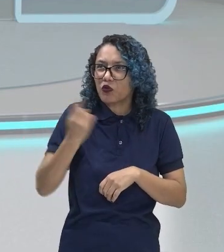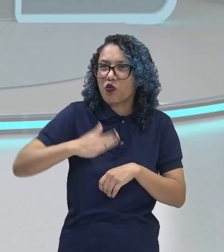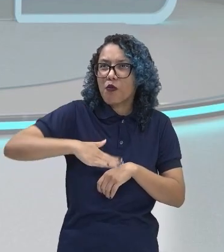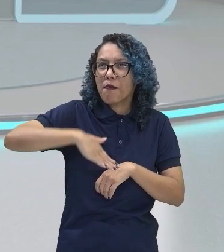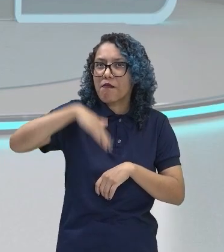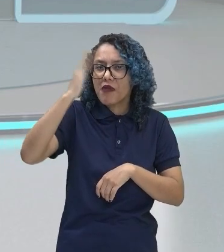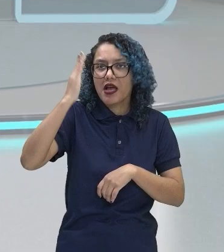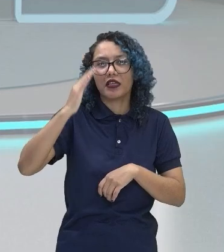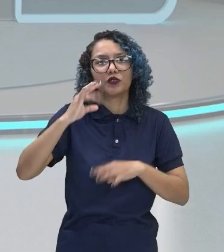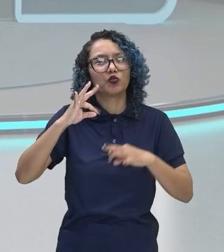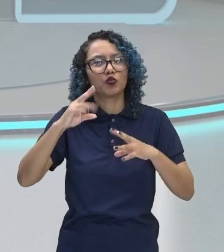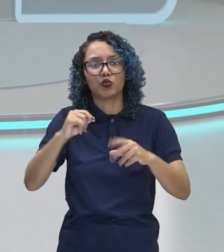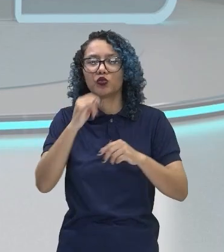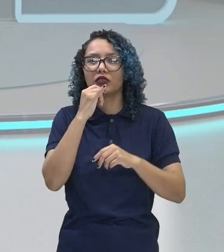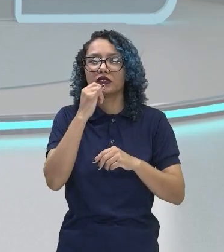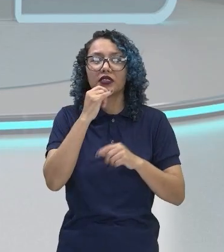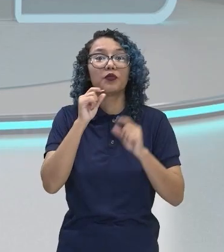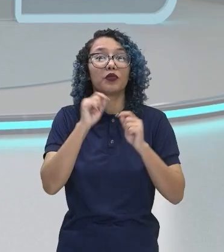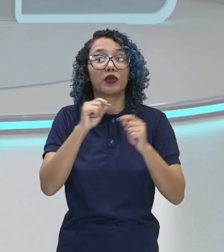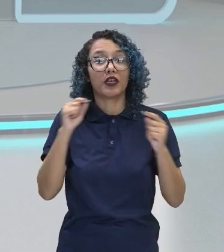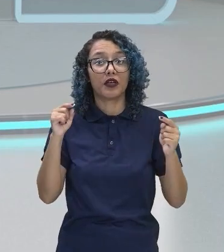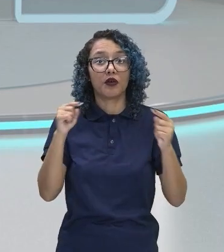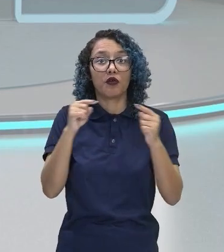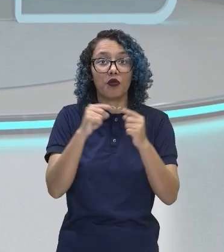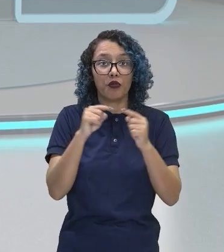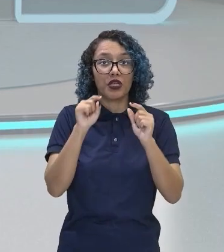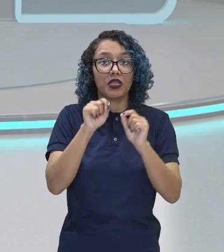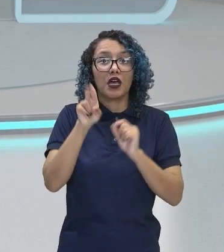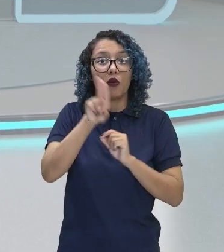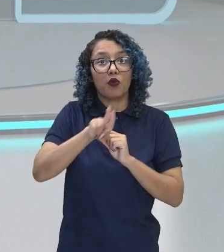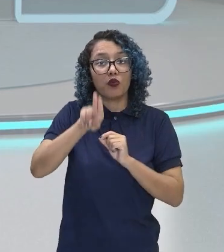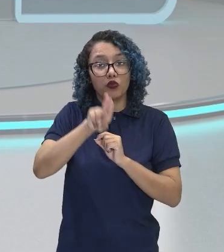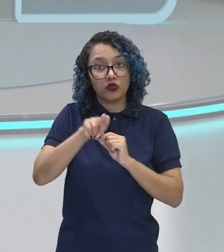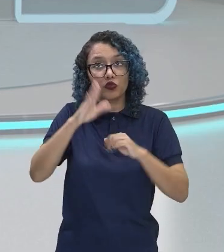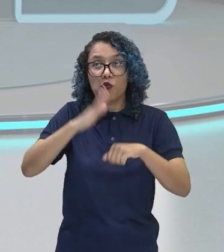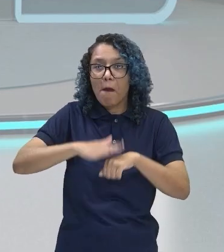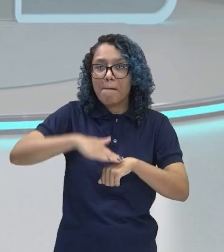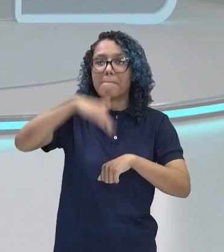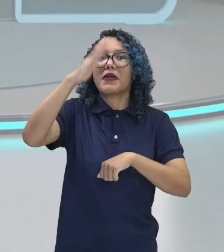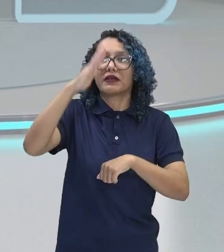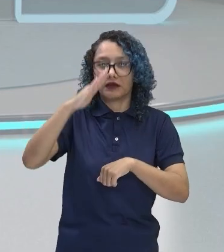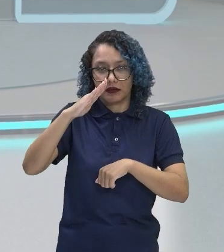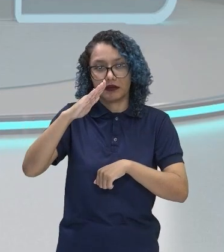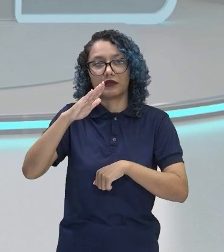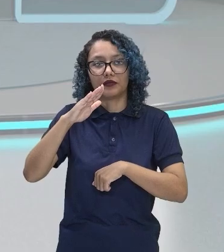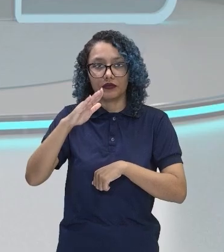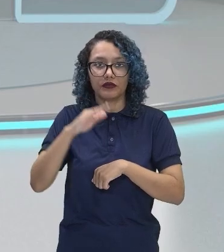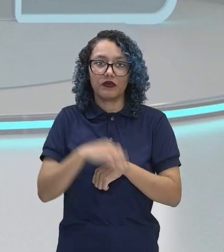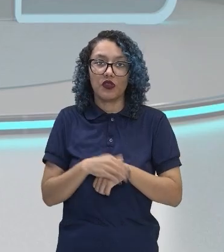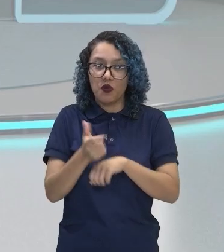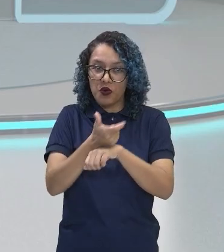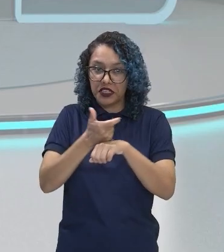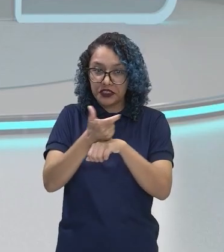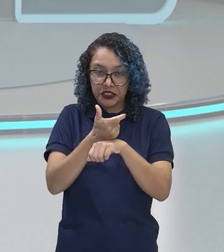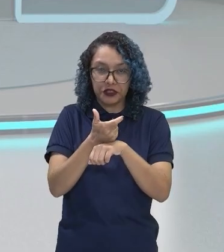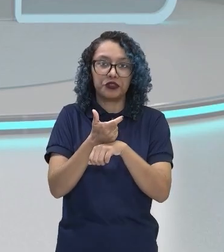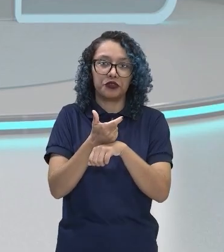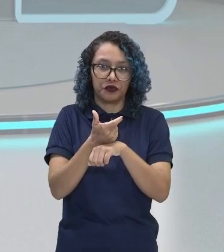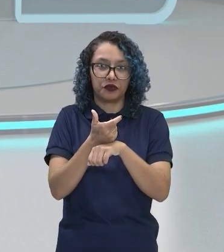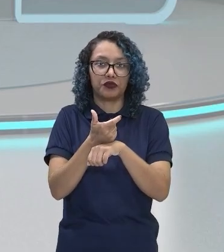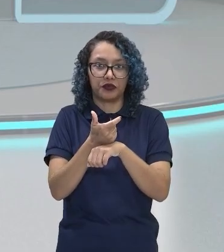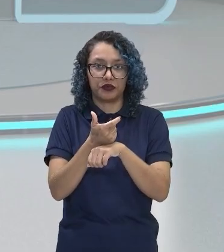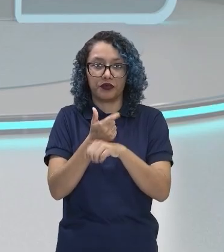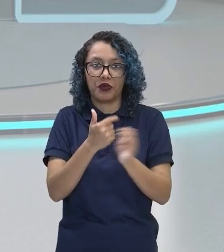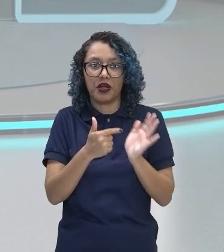exemplos trazem em si o uso do superlativo, que é um adjetivo sendo utilizado para